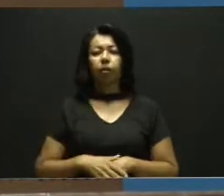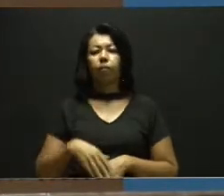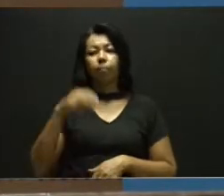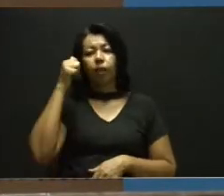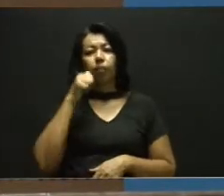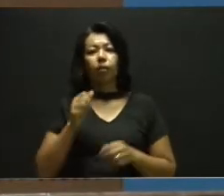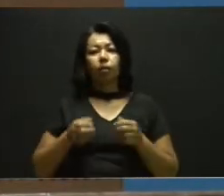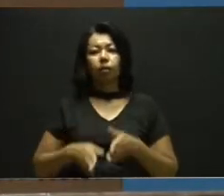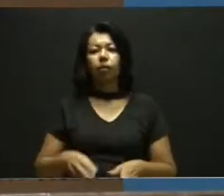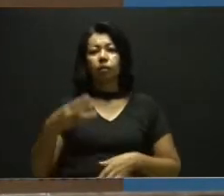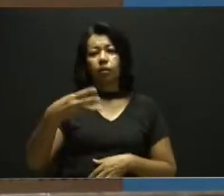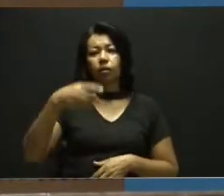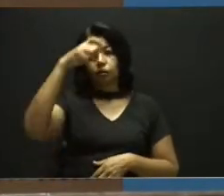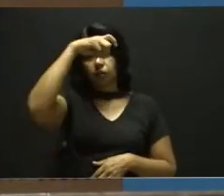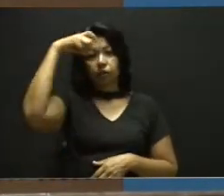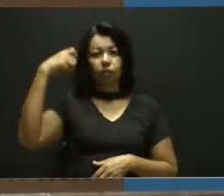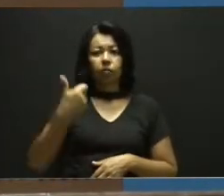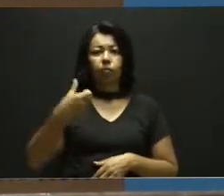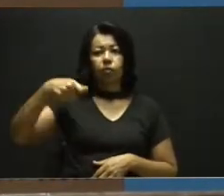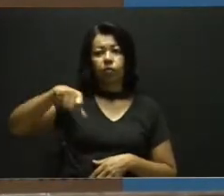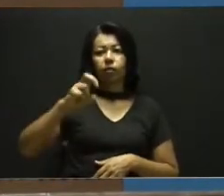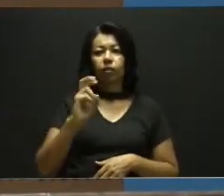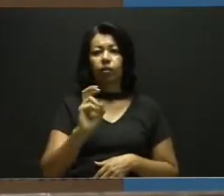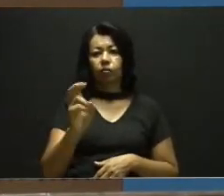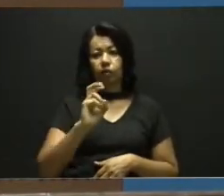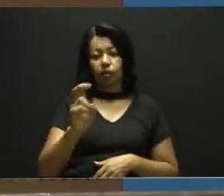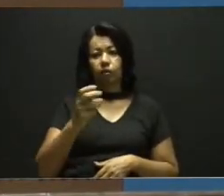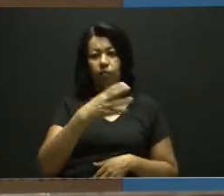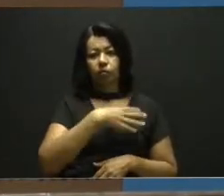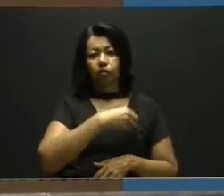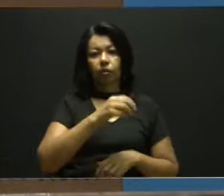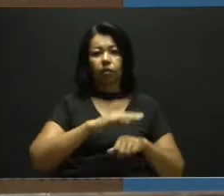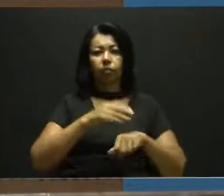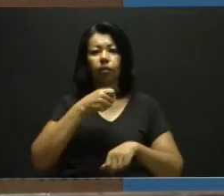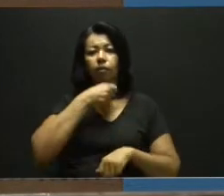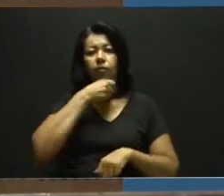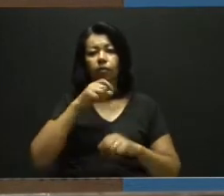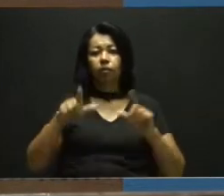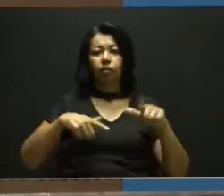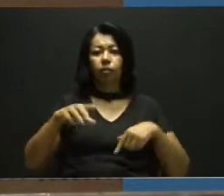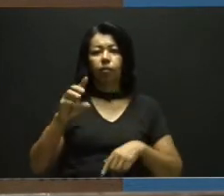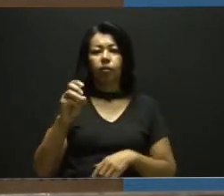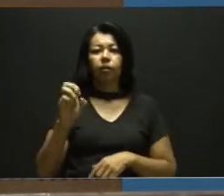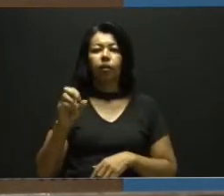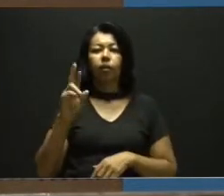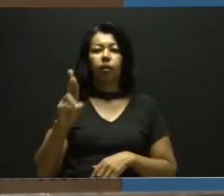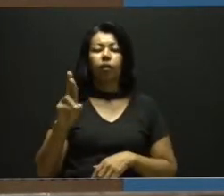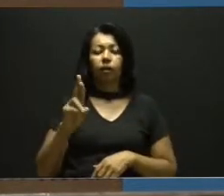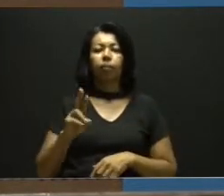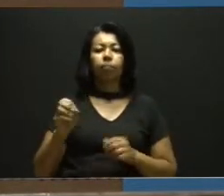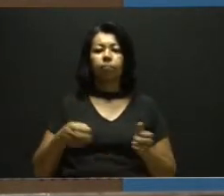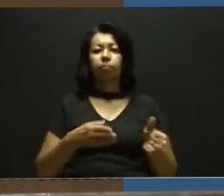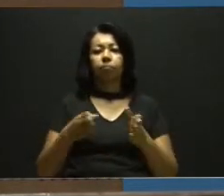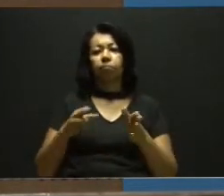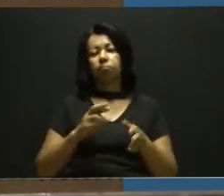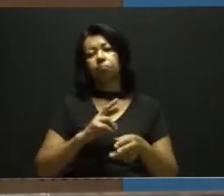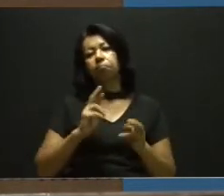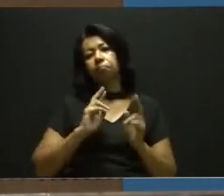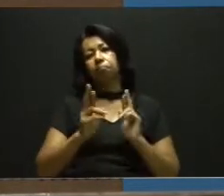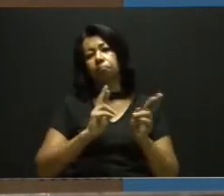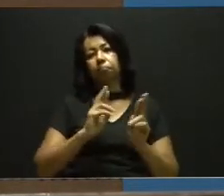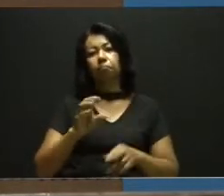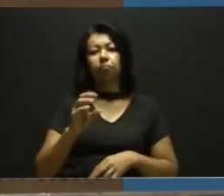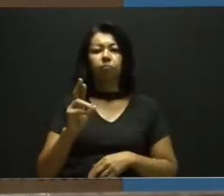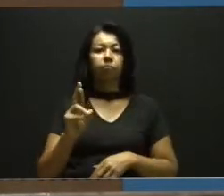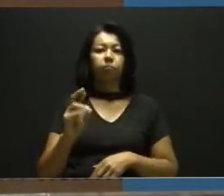nasceu em 3 de janeiro de 1955 filha mais velha do trabalhador do dr departamento de estradas e rodagem silvio dos santos